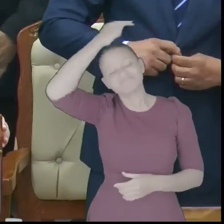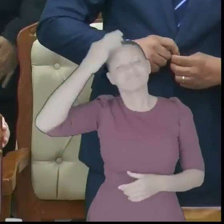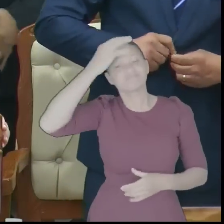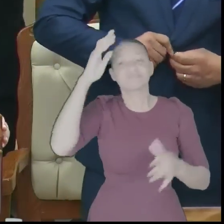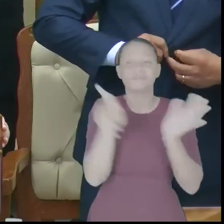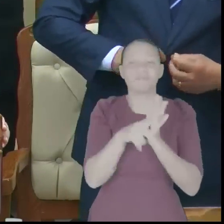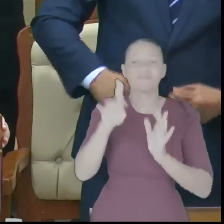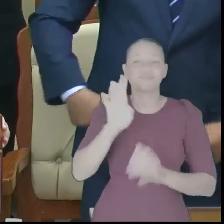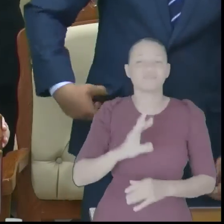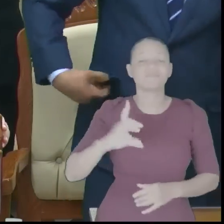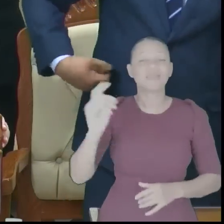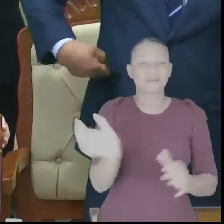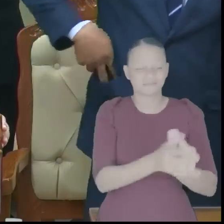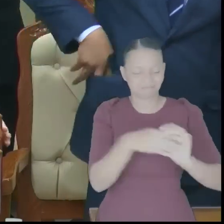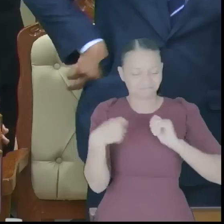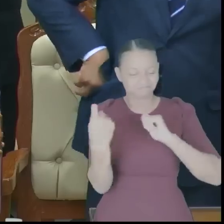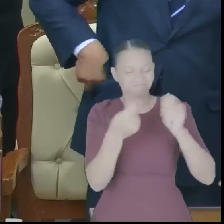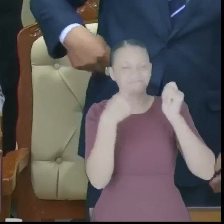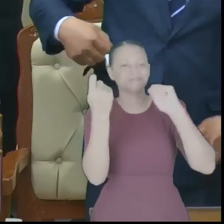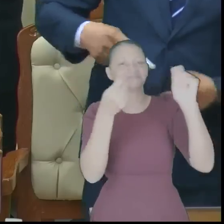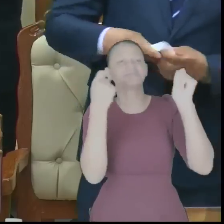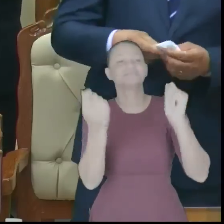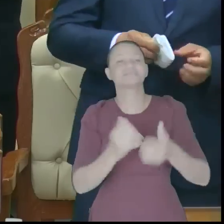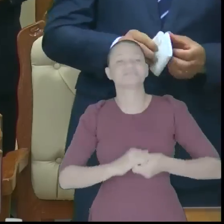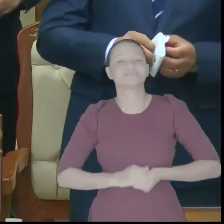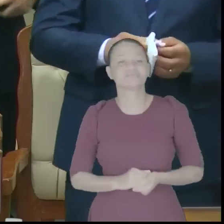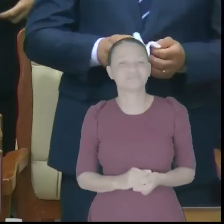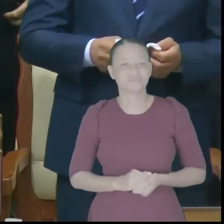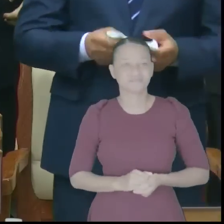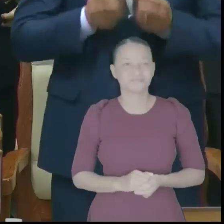Deus. Aleluia!